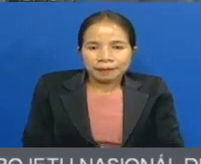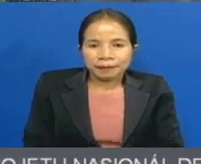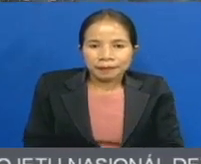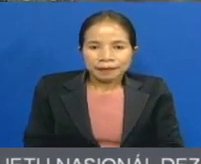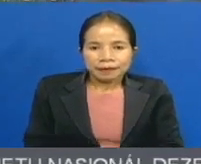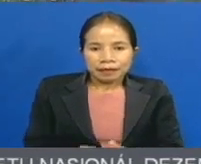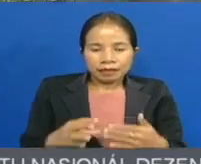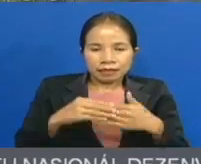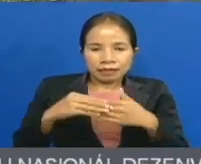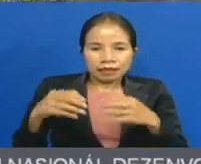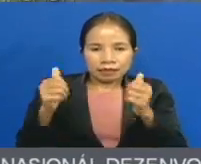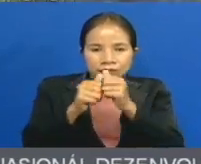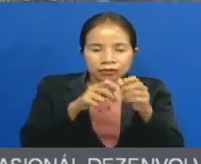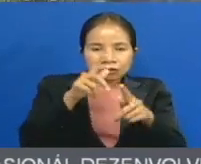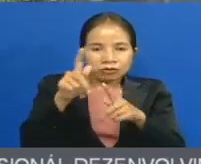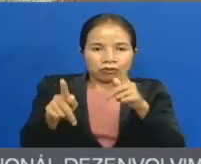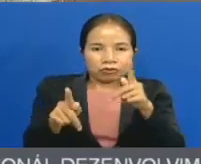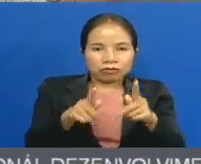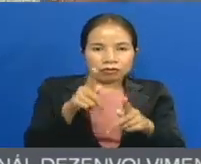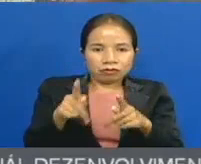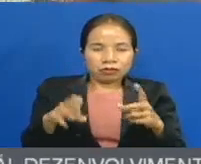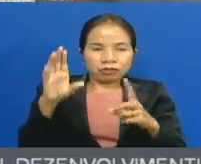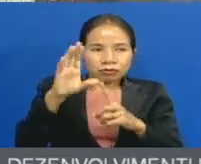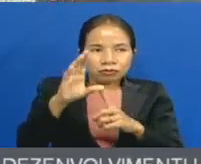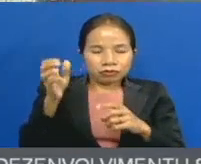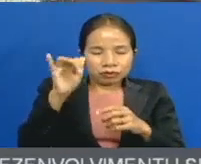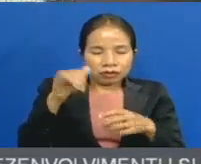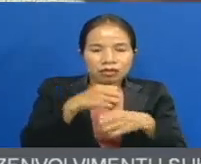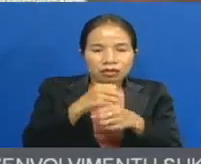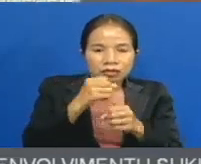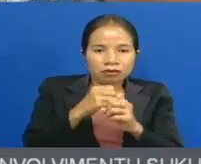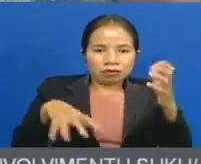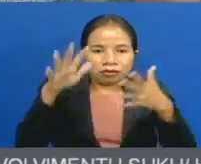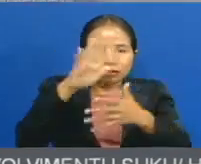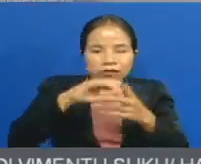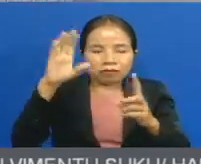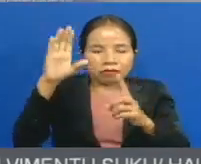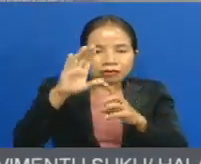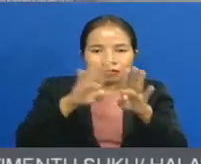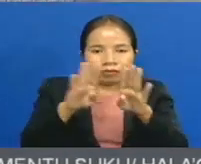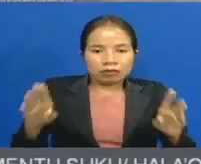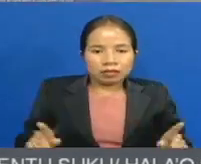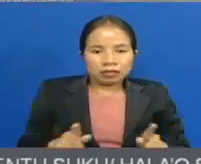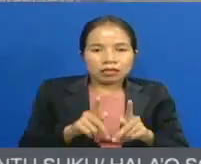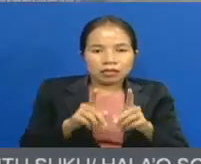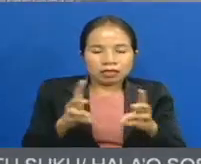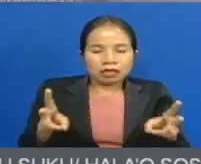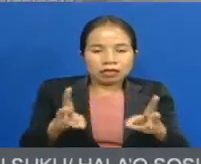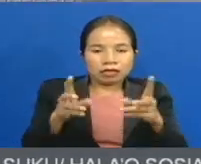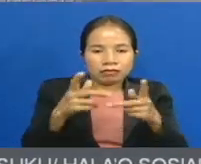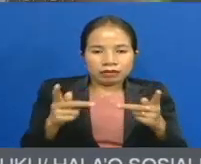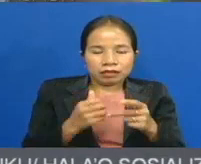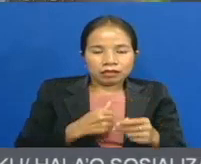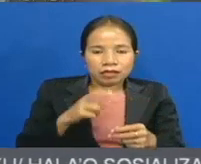Autoridade local hamutu ko comunidade no Lianainsira. Halo ona sermoni ritual ho di loke dalam Bafatin Aileu